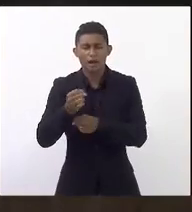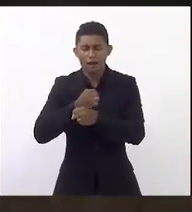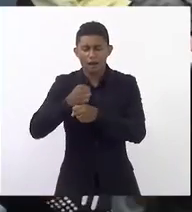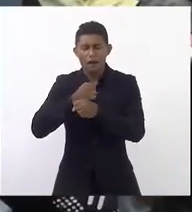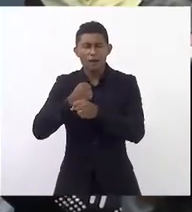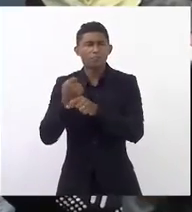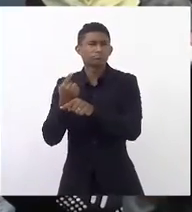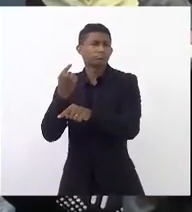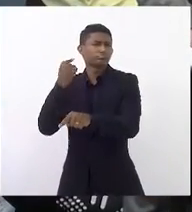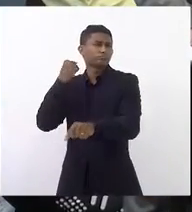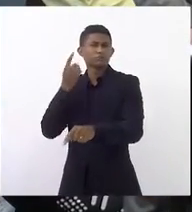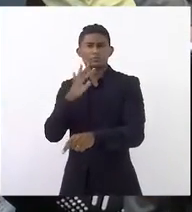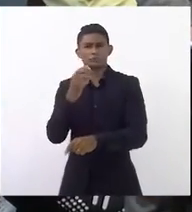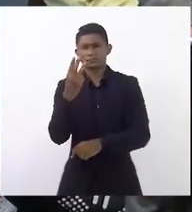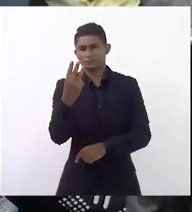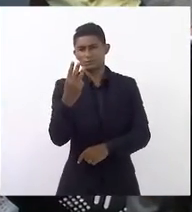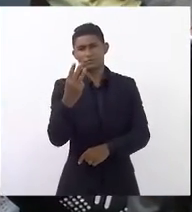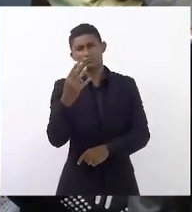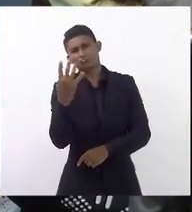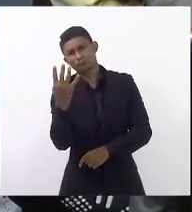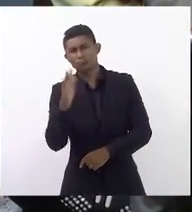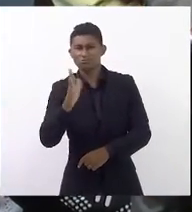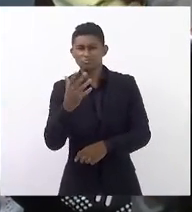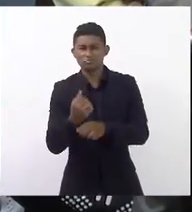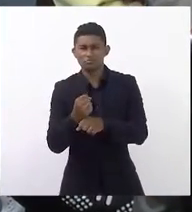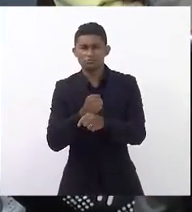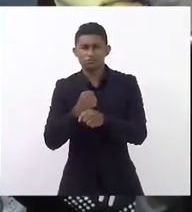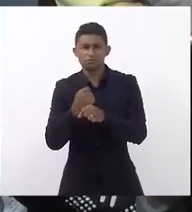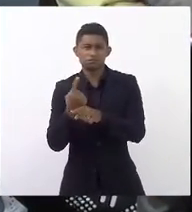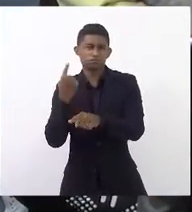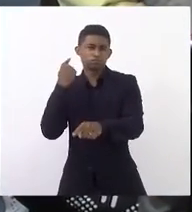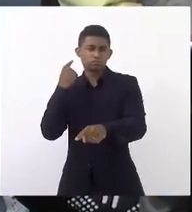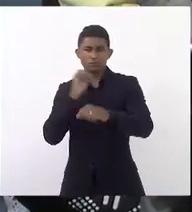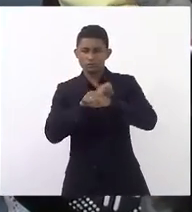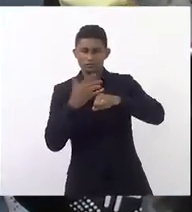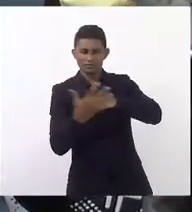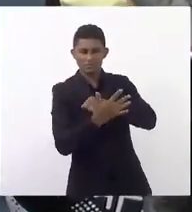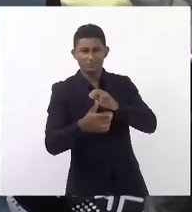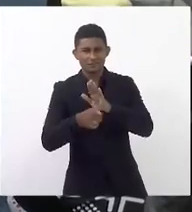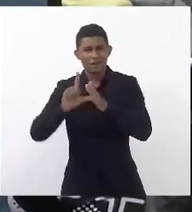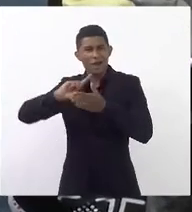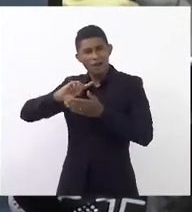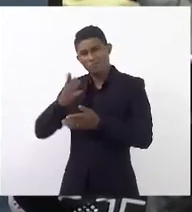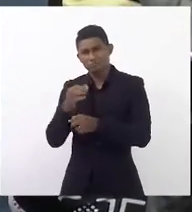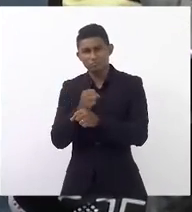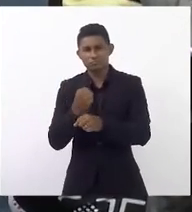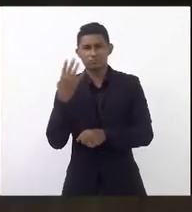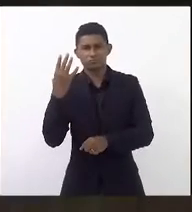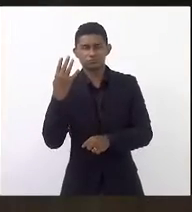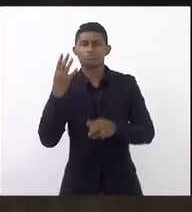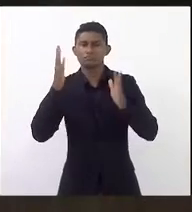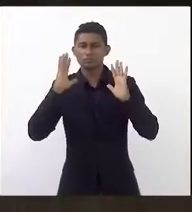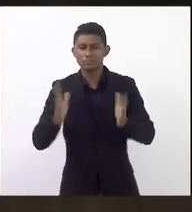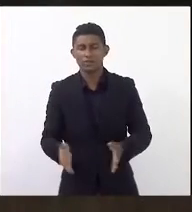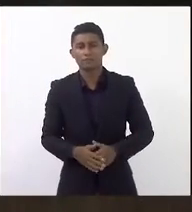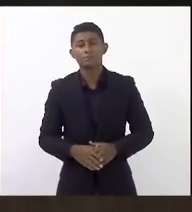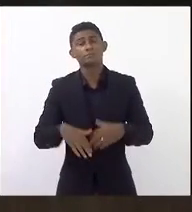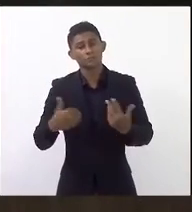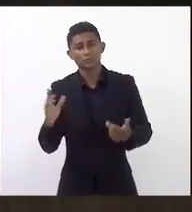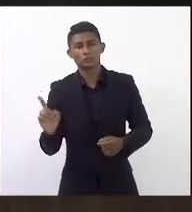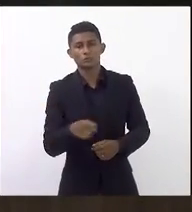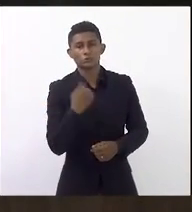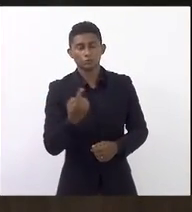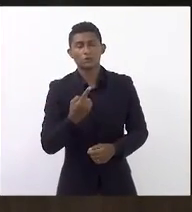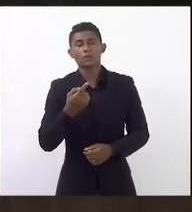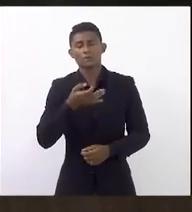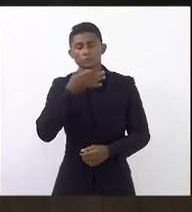uns 3 anos atrás, ou 4, antes da pandemia, 4 anos atrás, pelo menos. Então, essa é a nossa posição,